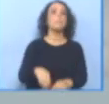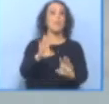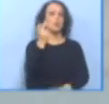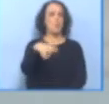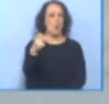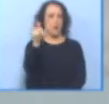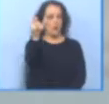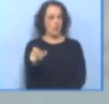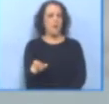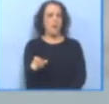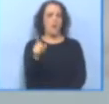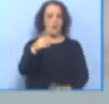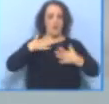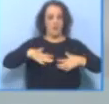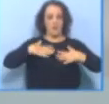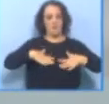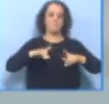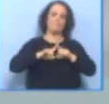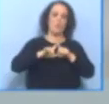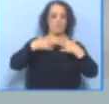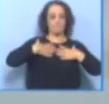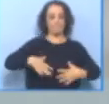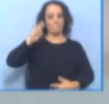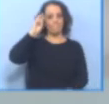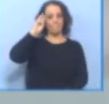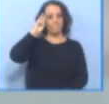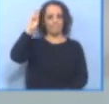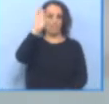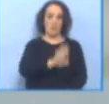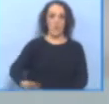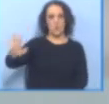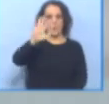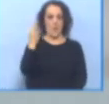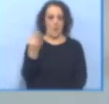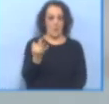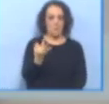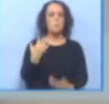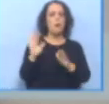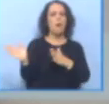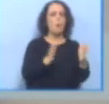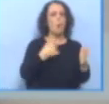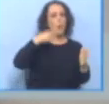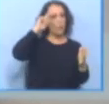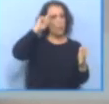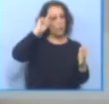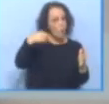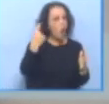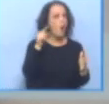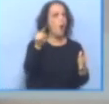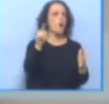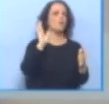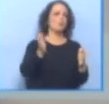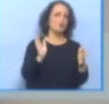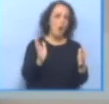tem apenas quando está uniformizada com uma farda do Corpo Nacional de Escutas. Sei que já passou por